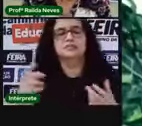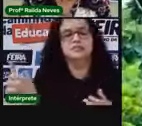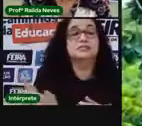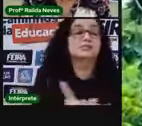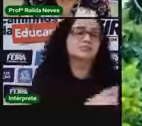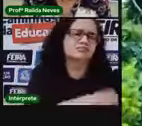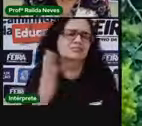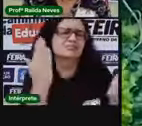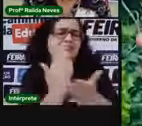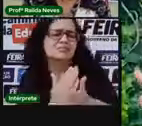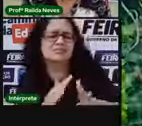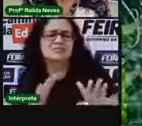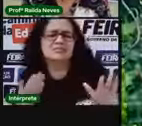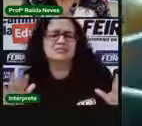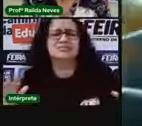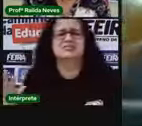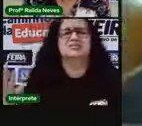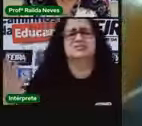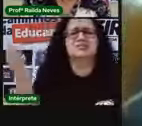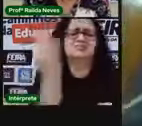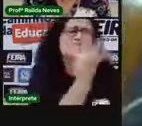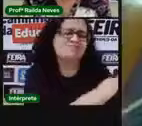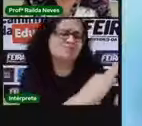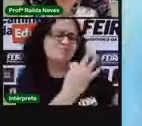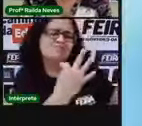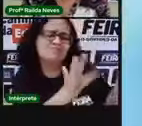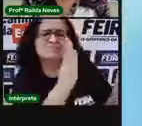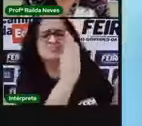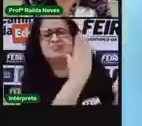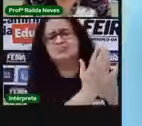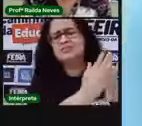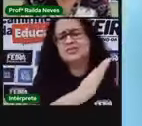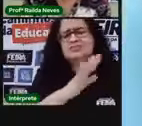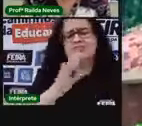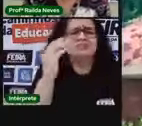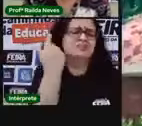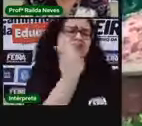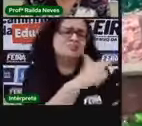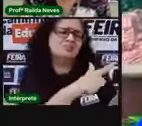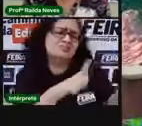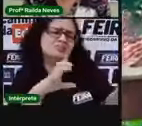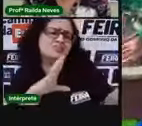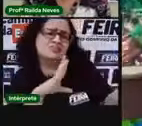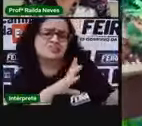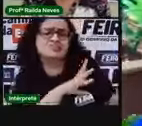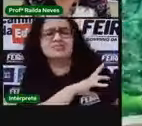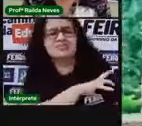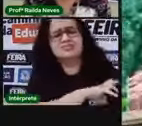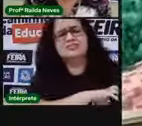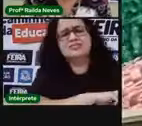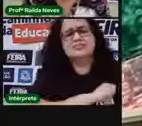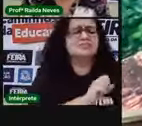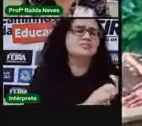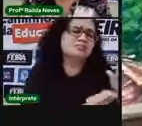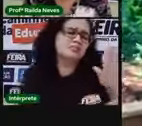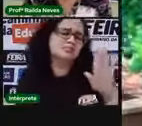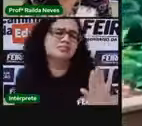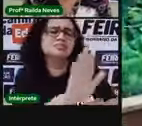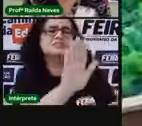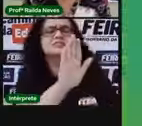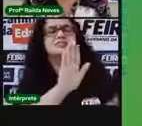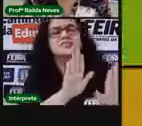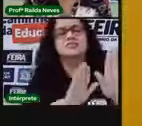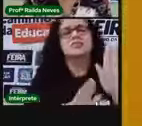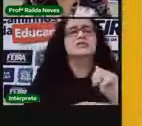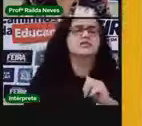Chega, chega de novo. Chega que falta de amor, me ama, tem que cuidar. Quem diria que